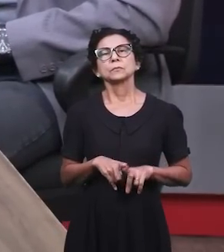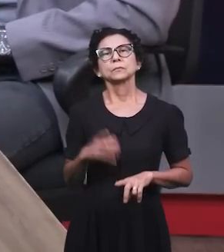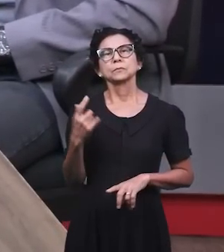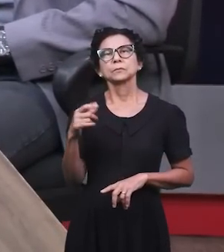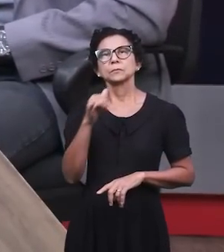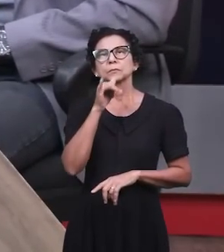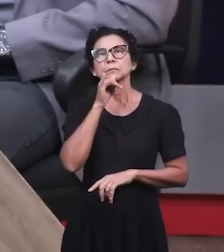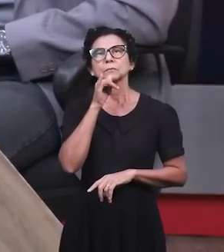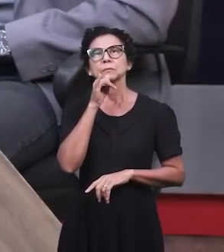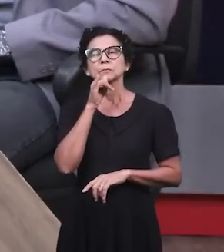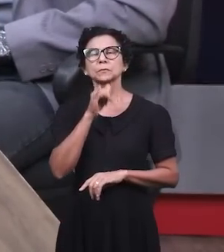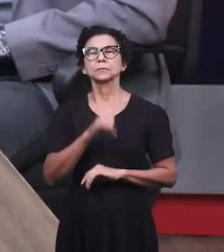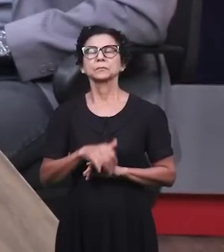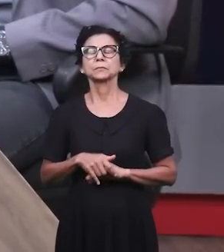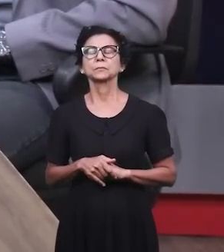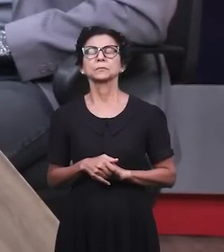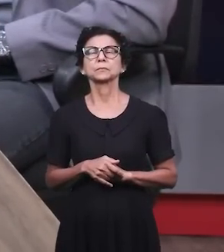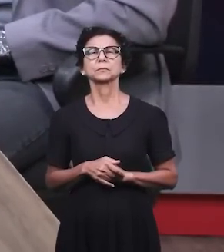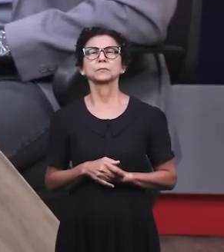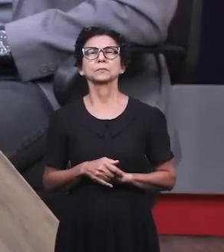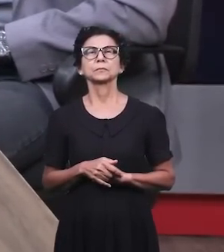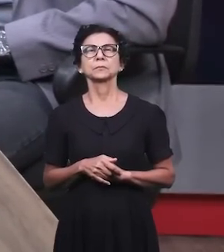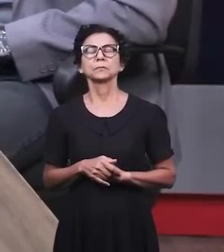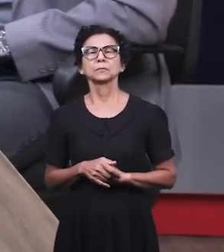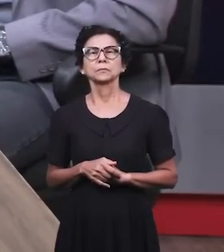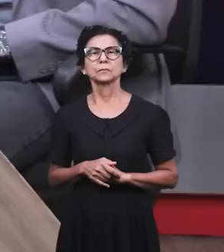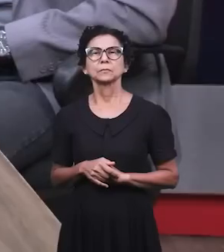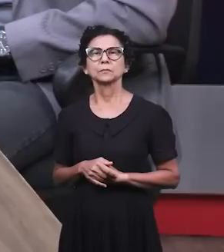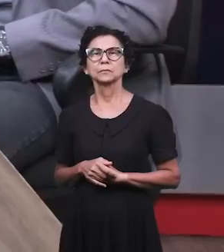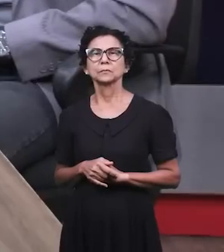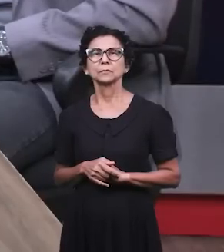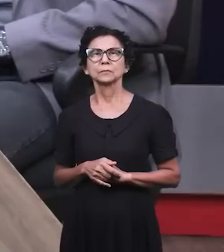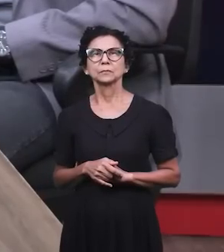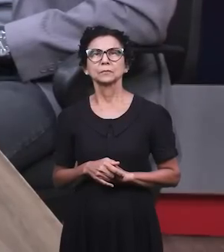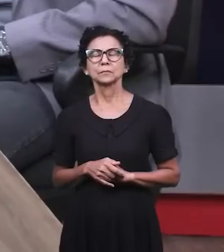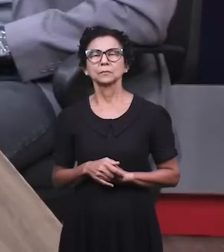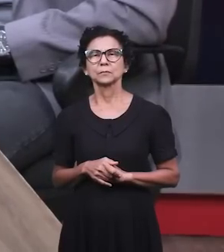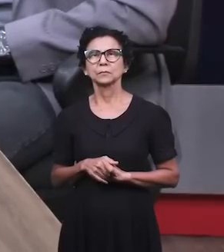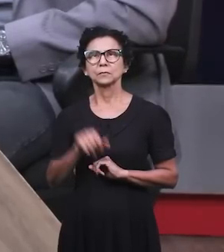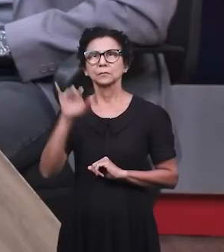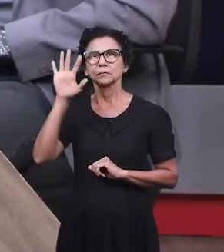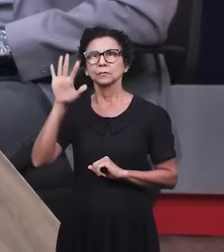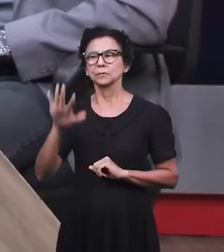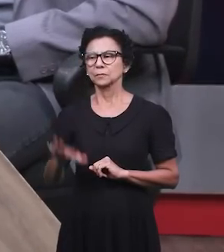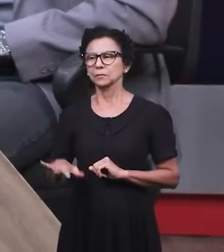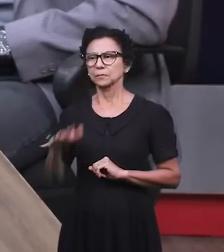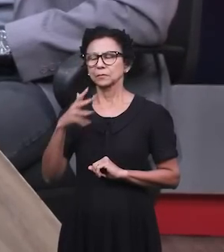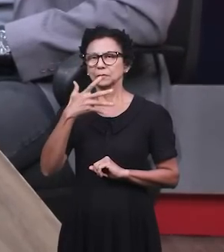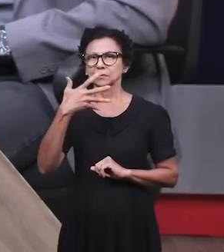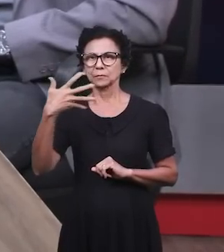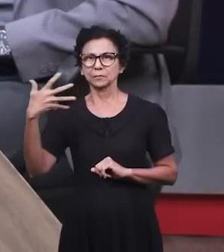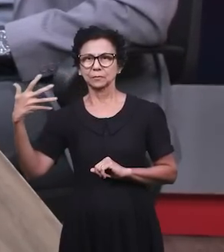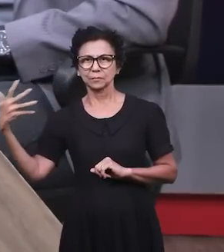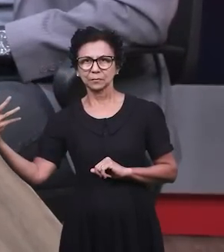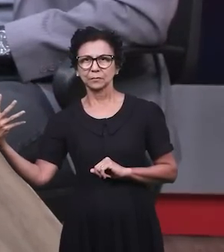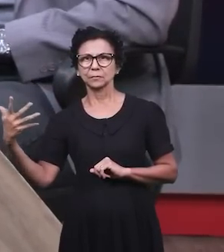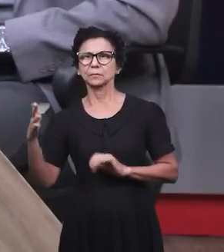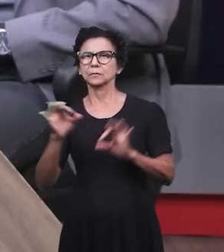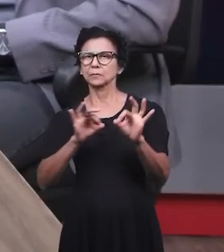salvo engano, acho que é a cifra de Vigenère. Essa tabela, já foi uma cifra um pouco mais bem